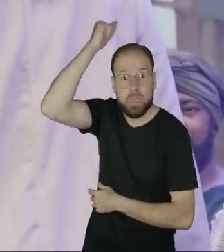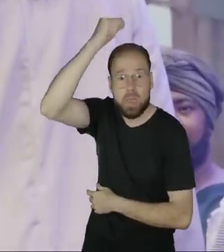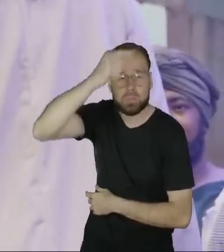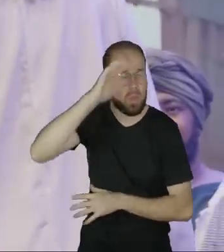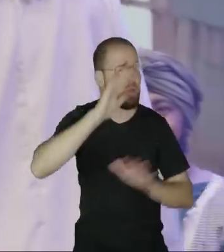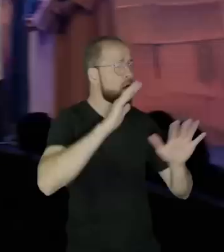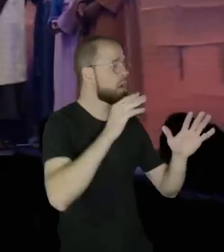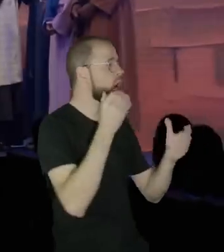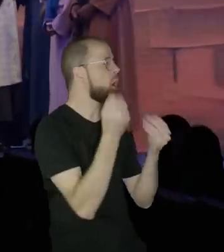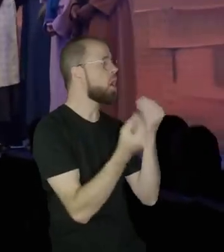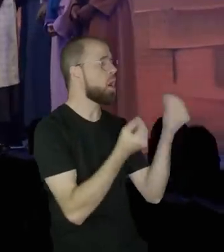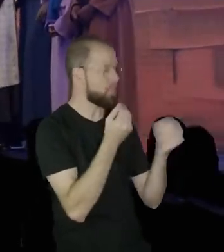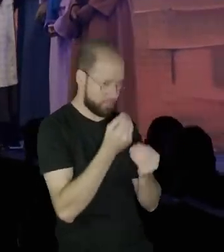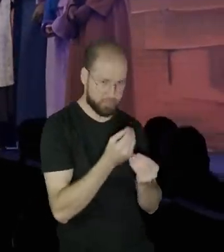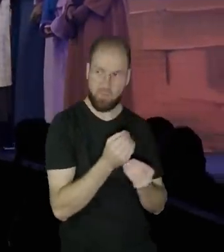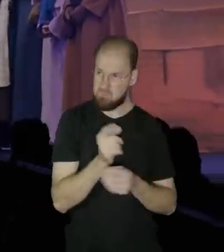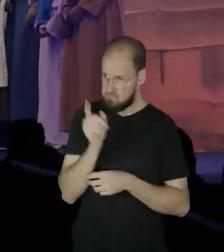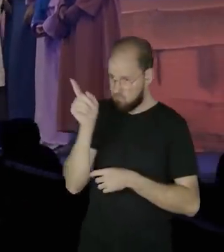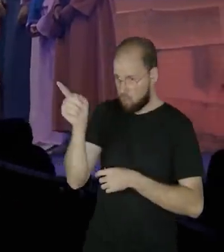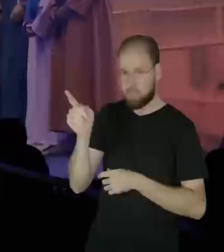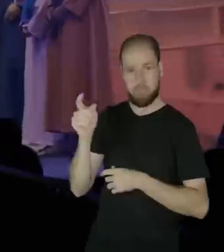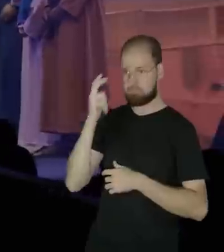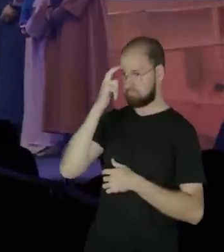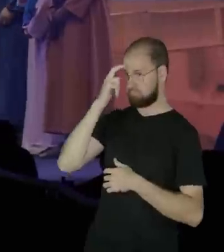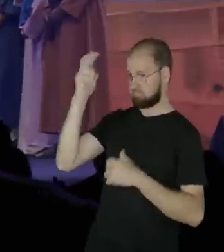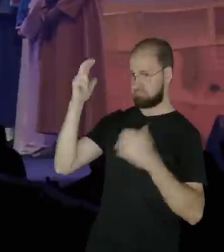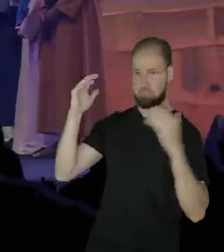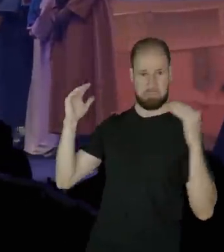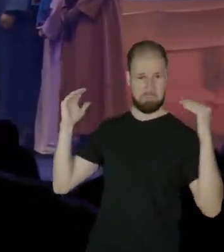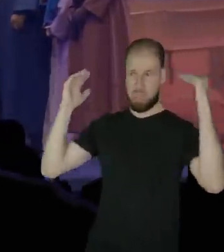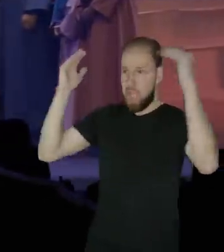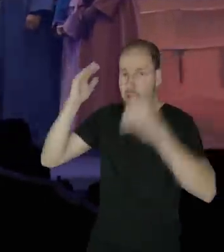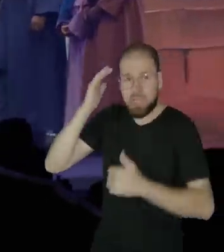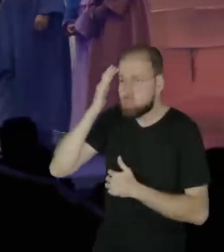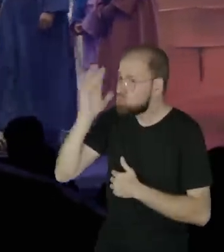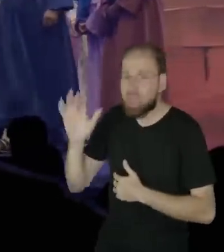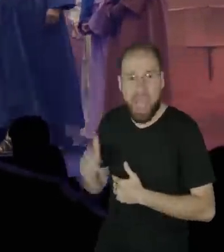mestre de Israel e não sabes isso?